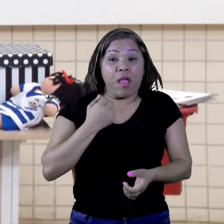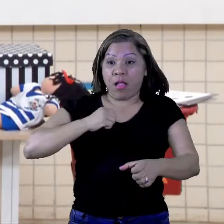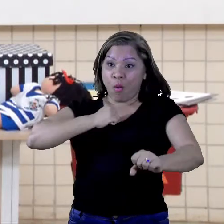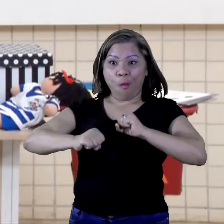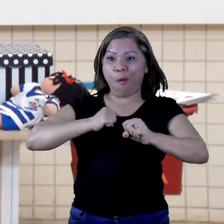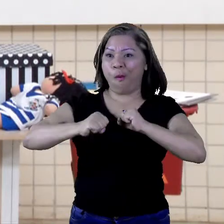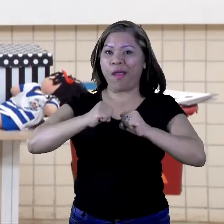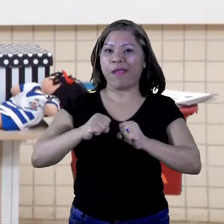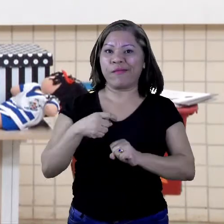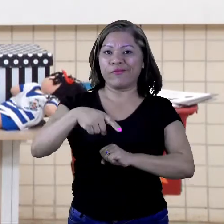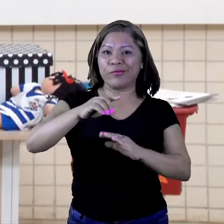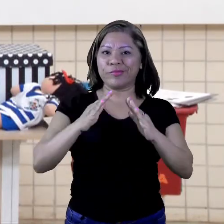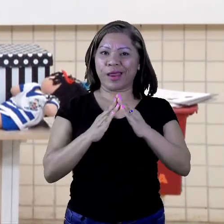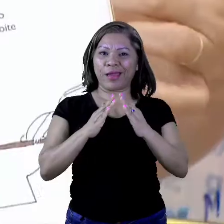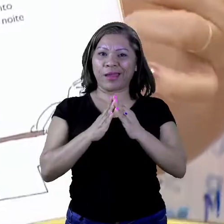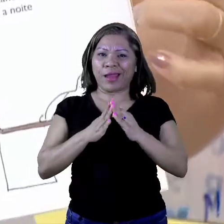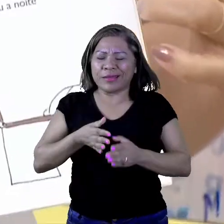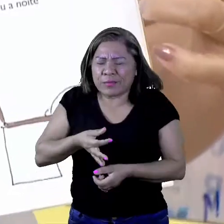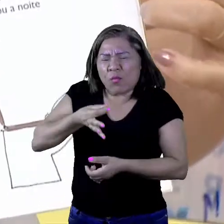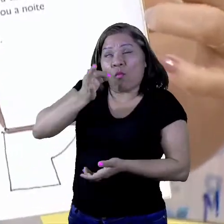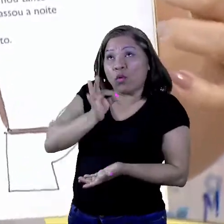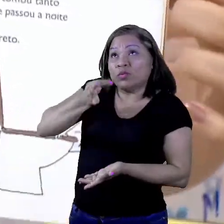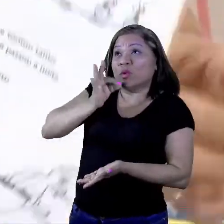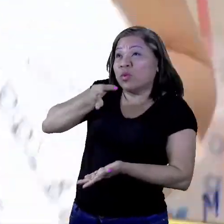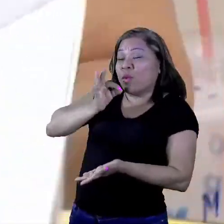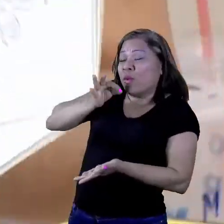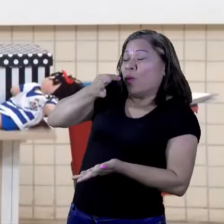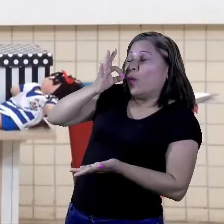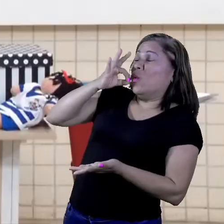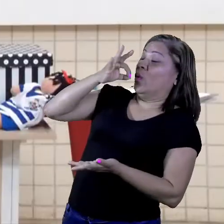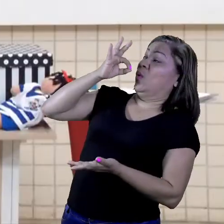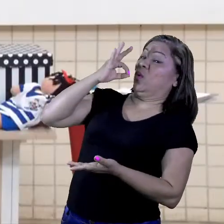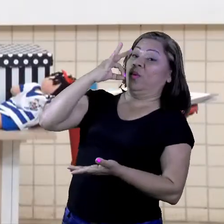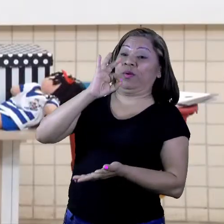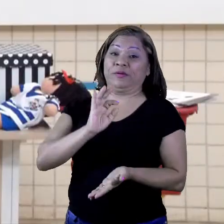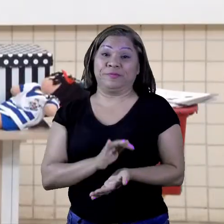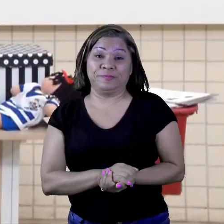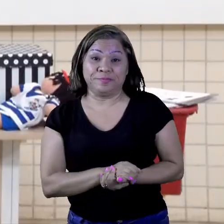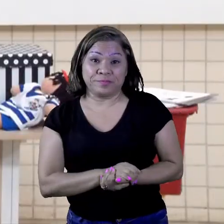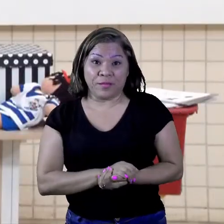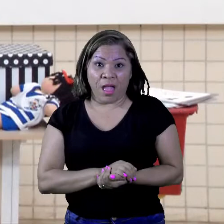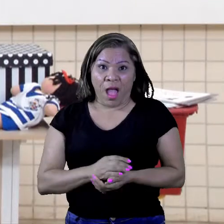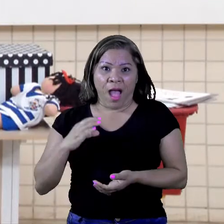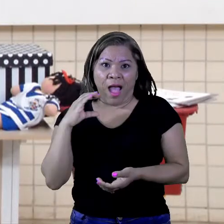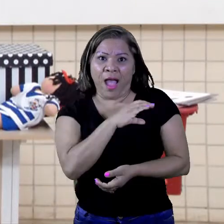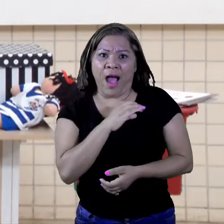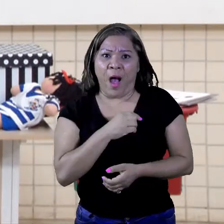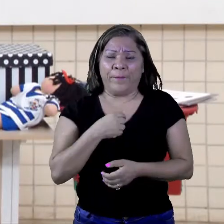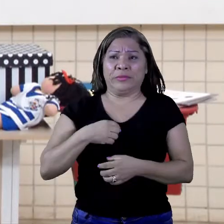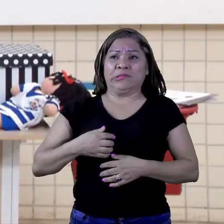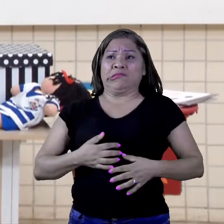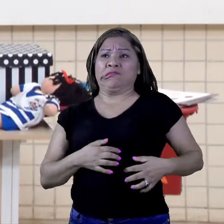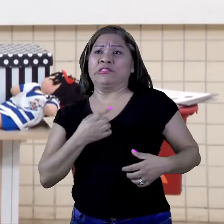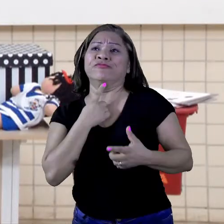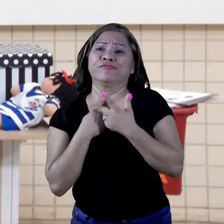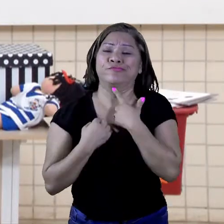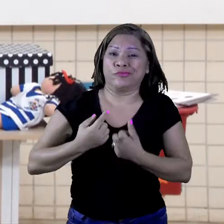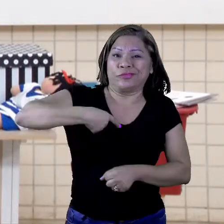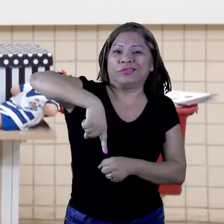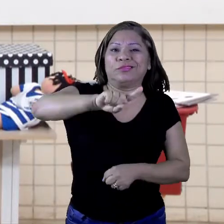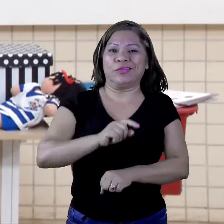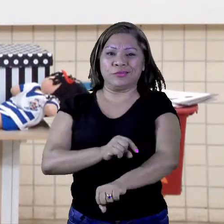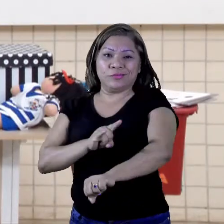para casa e tomou bastante café, mas logo deu vontade de ir para o banheiro e nada de ficar